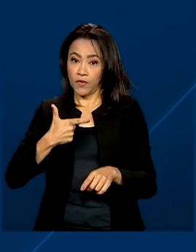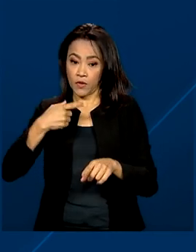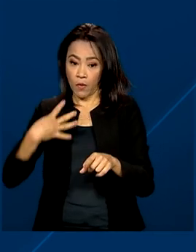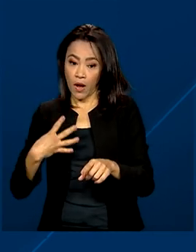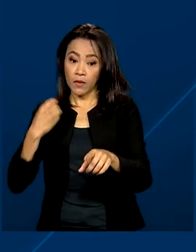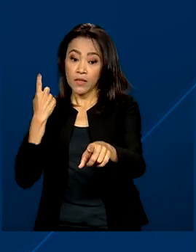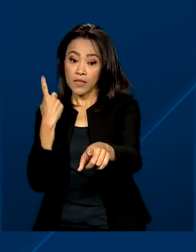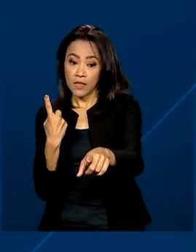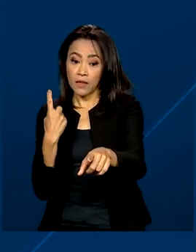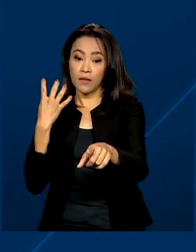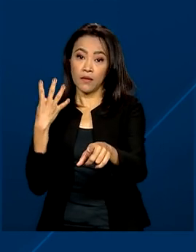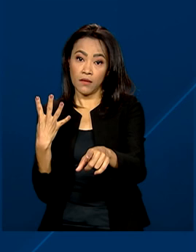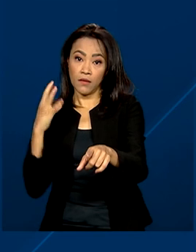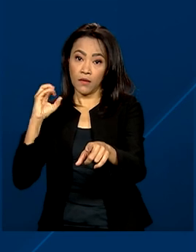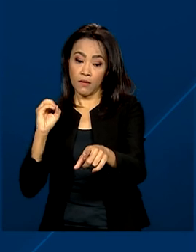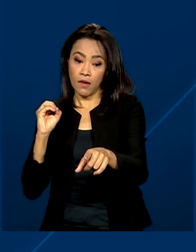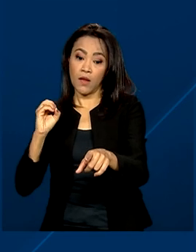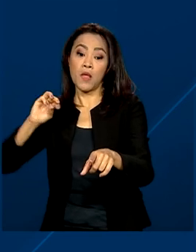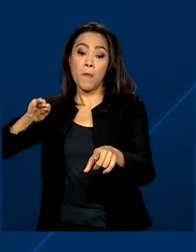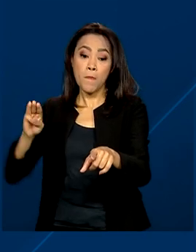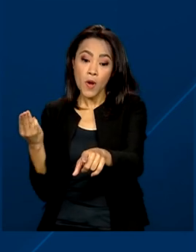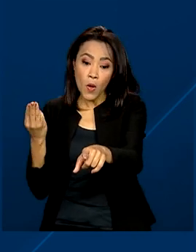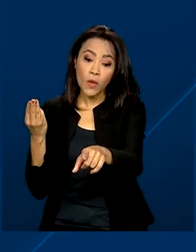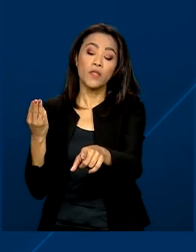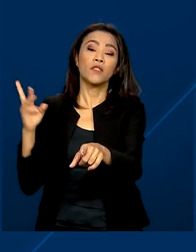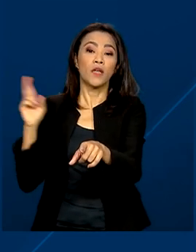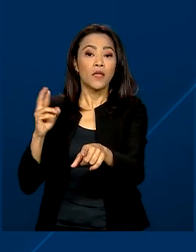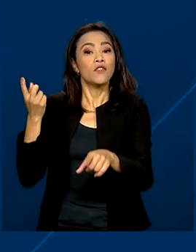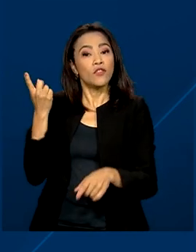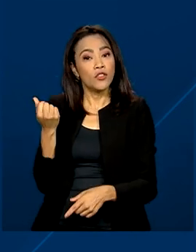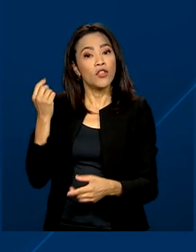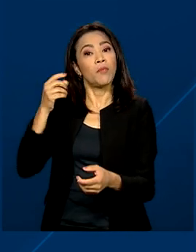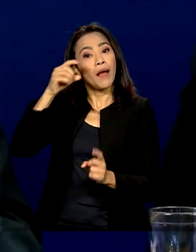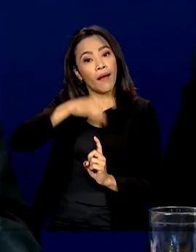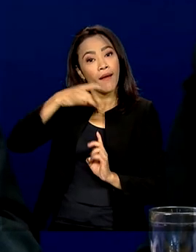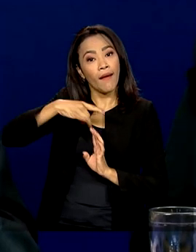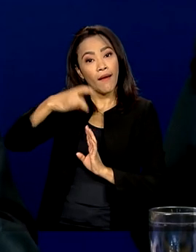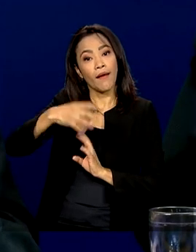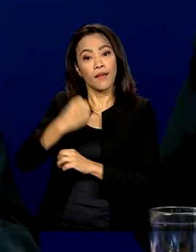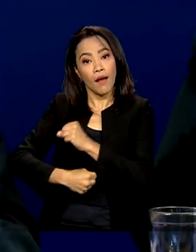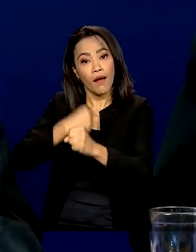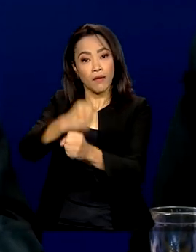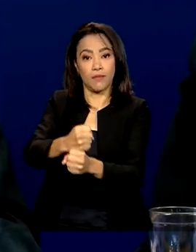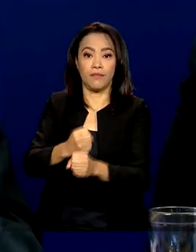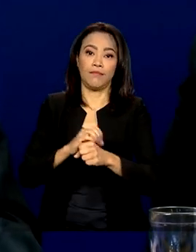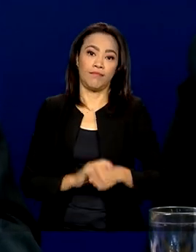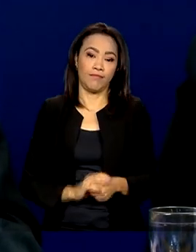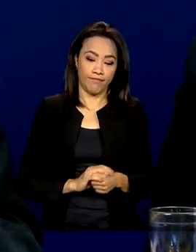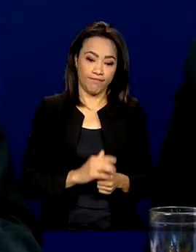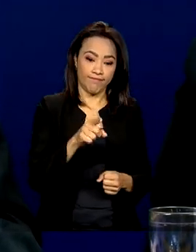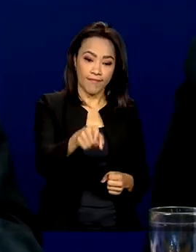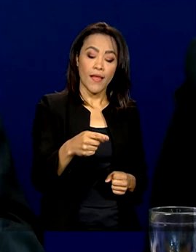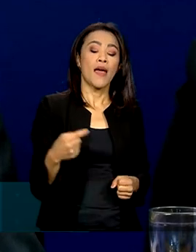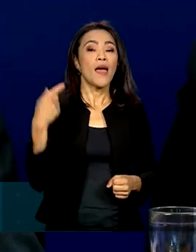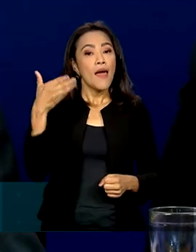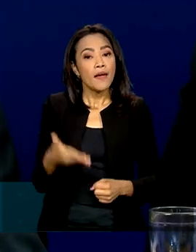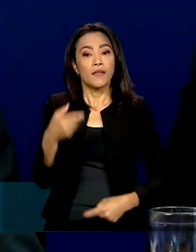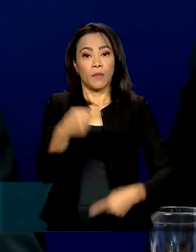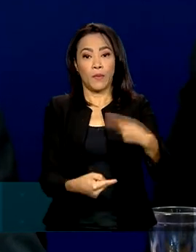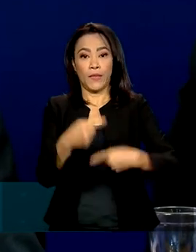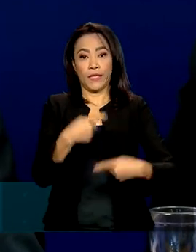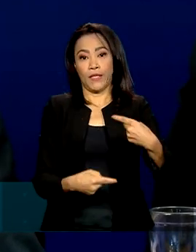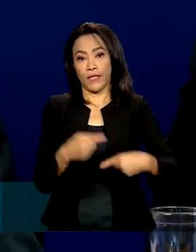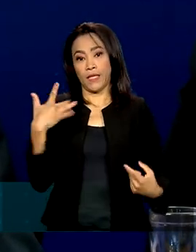140 milhões de reais estão previstos para cada ano essa política da saúde mental